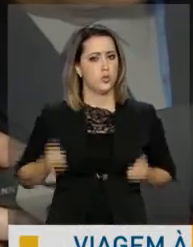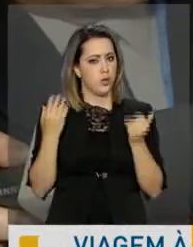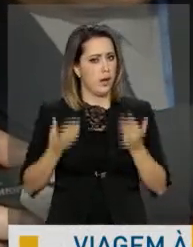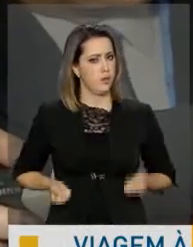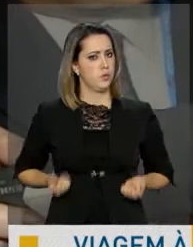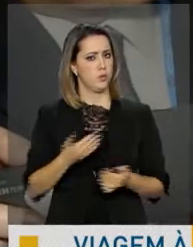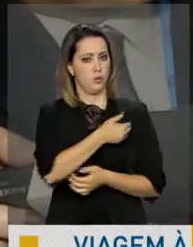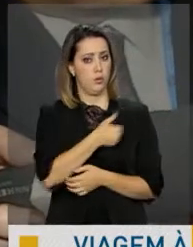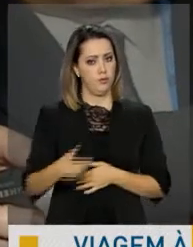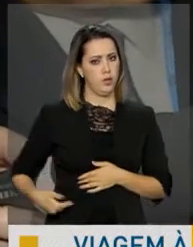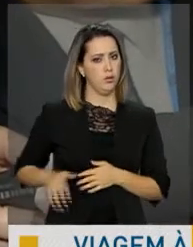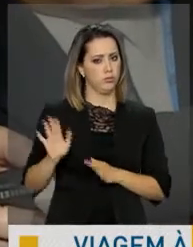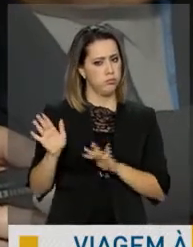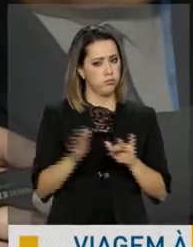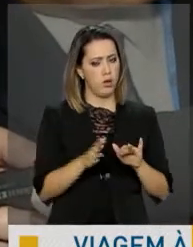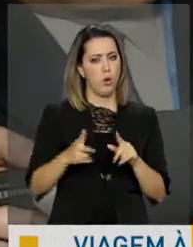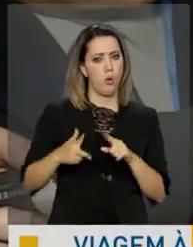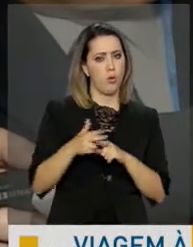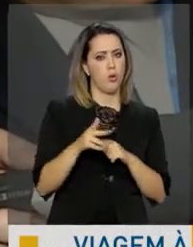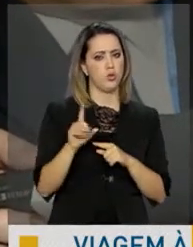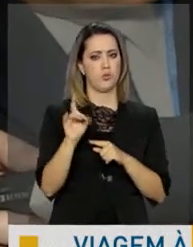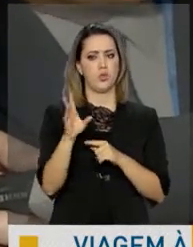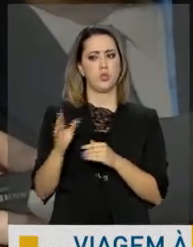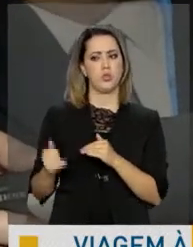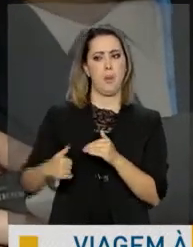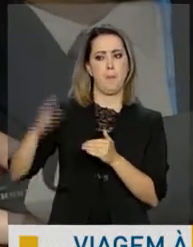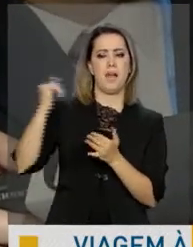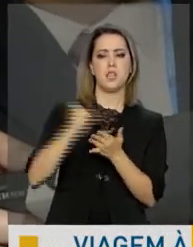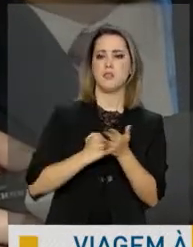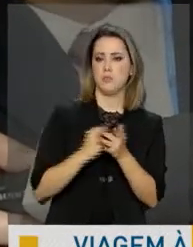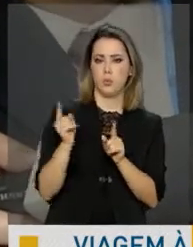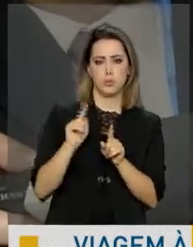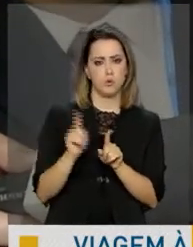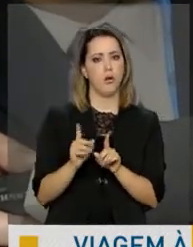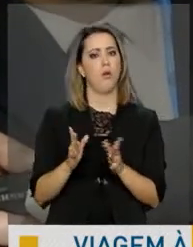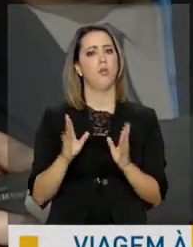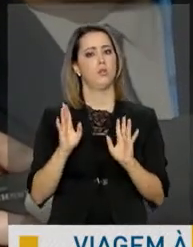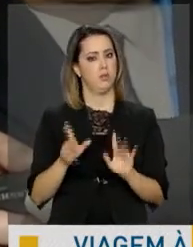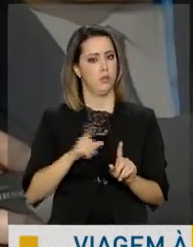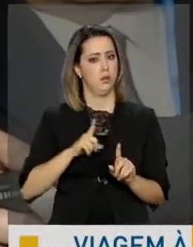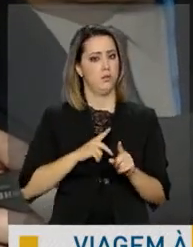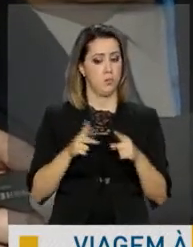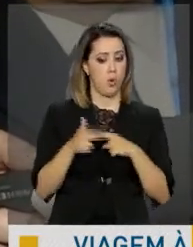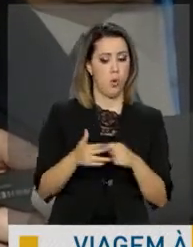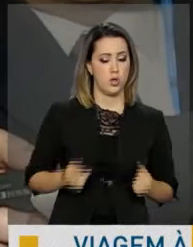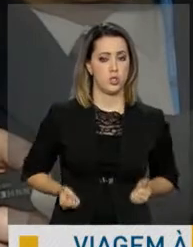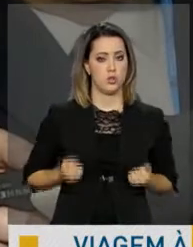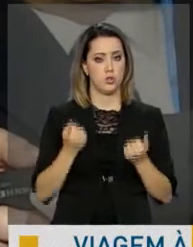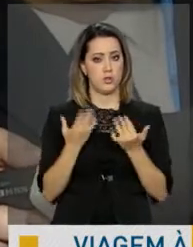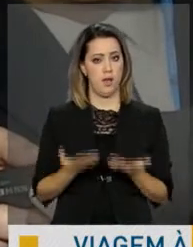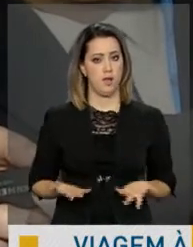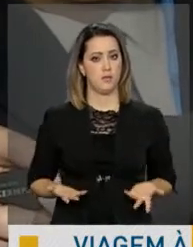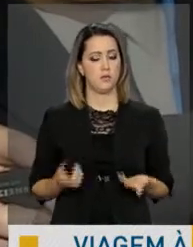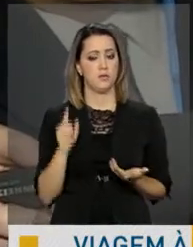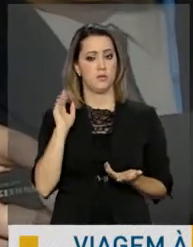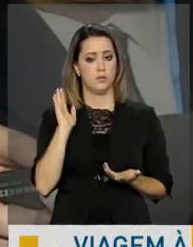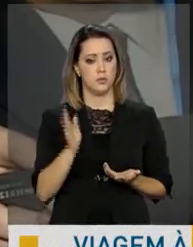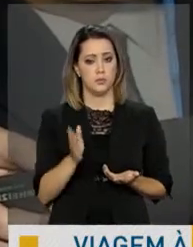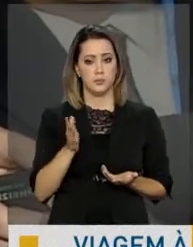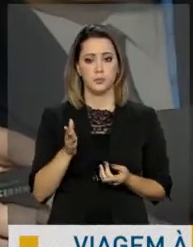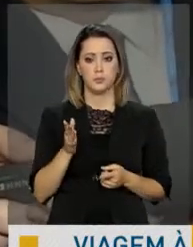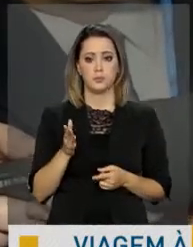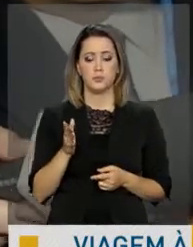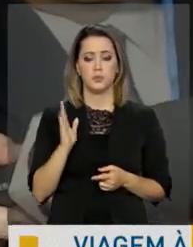Portanto, não é meramente uma questão de aumentar impostos, não. Os gastos públicos estão não só já